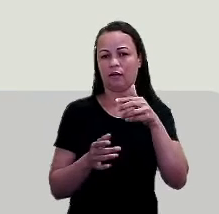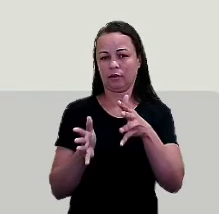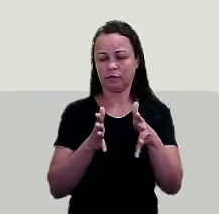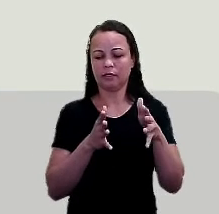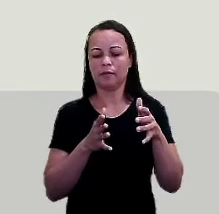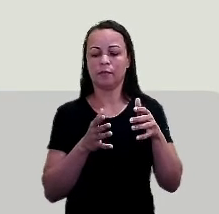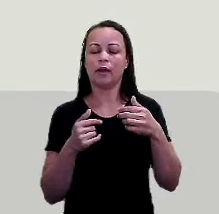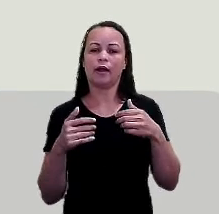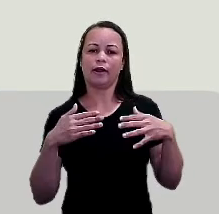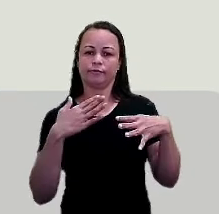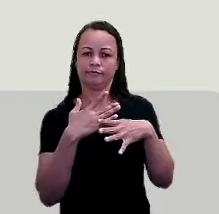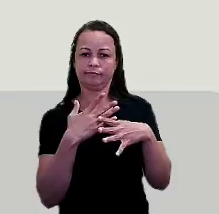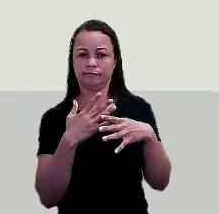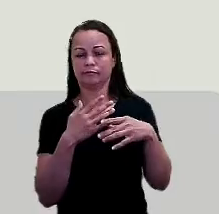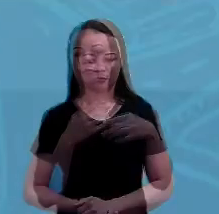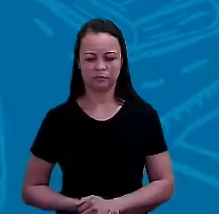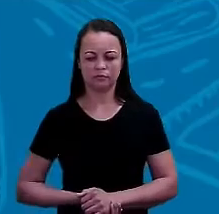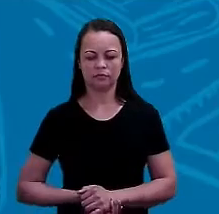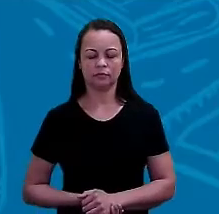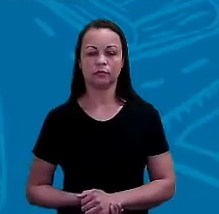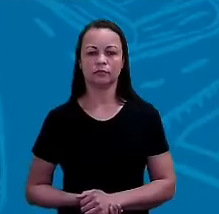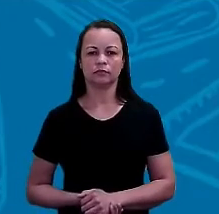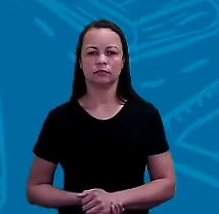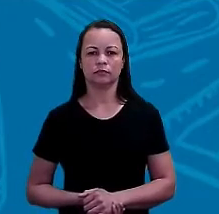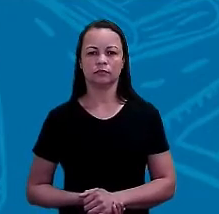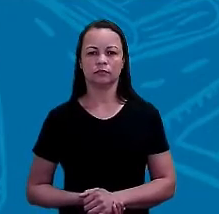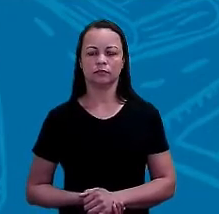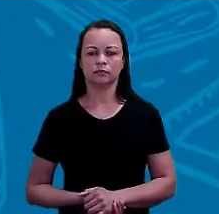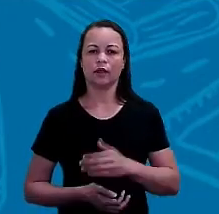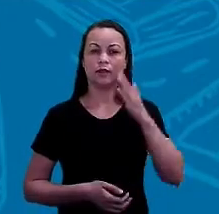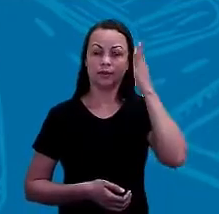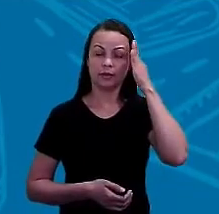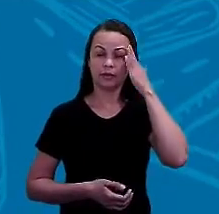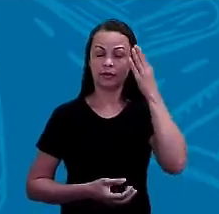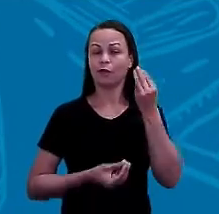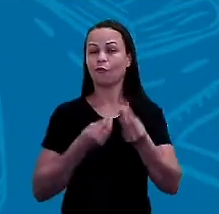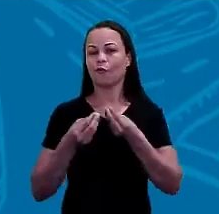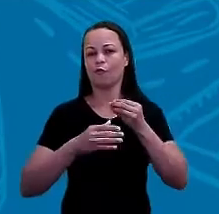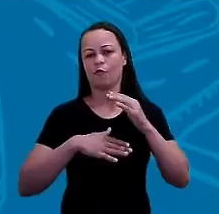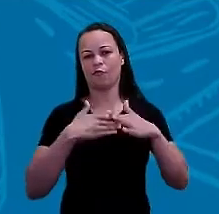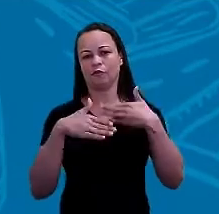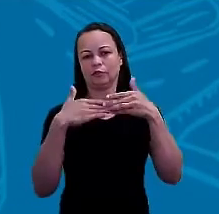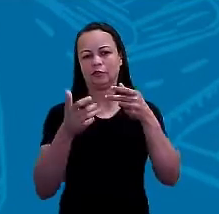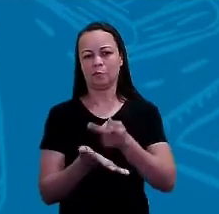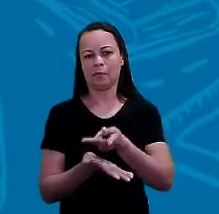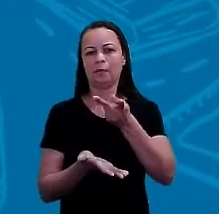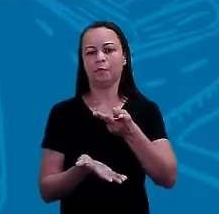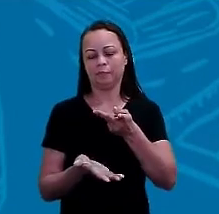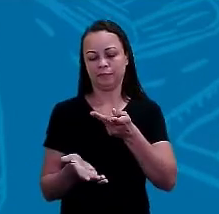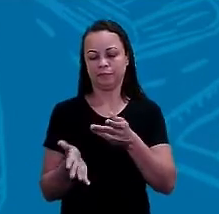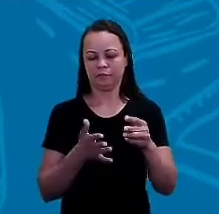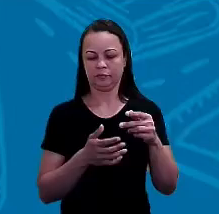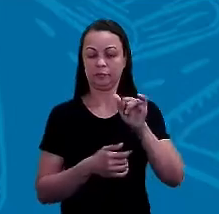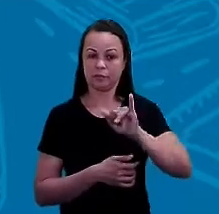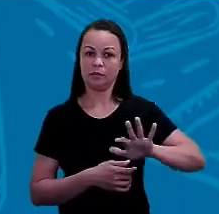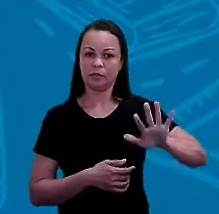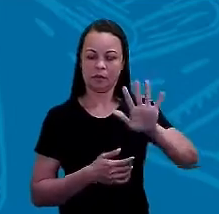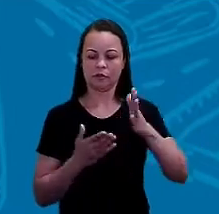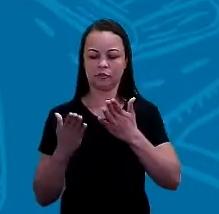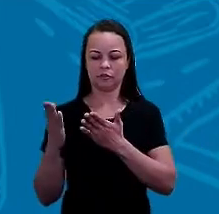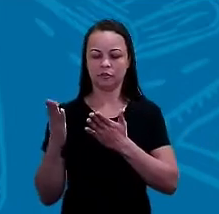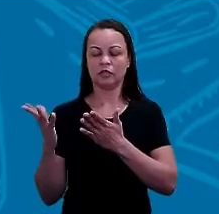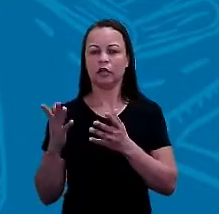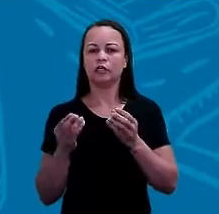categoria de cidade. Vamos entender como é o desenvolvimento. Essas imagens que vocês podem ver. A imagem do lado está retratando